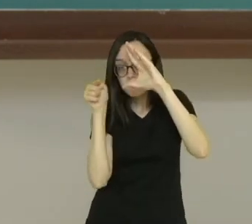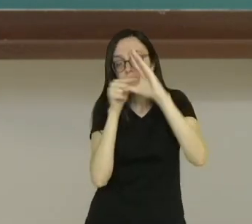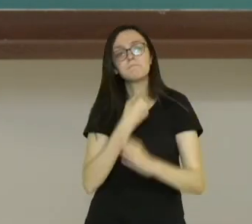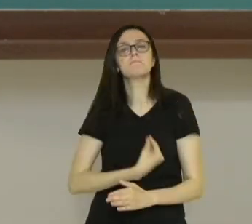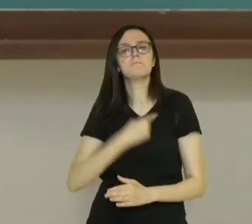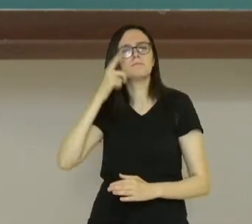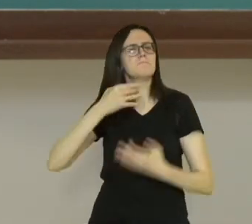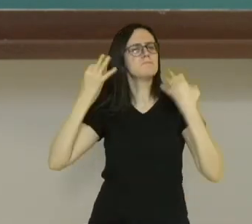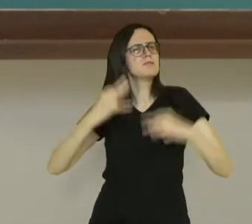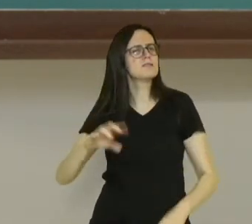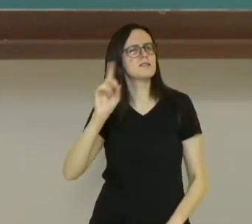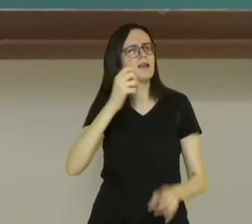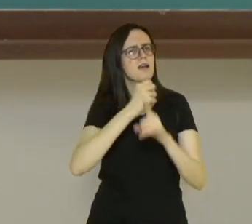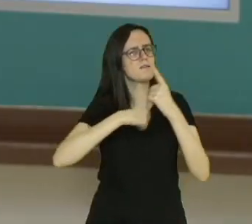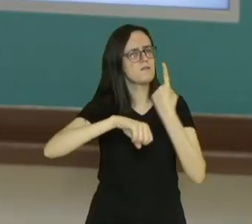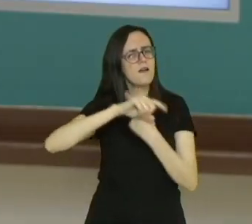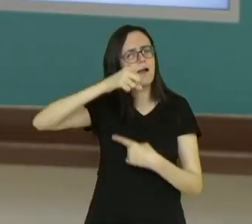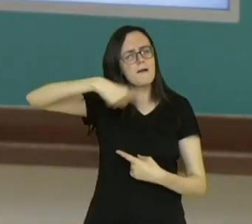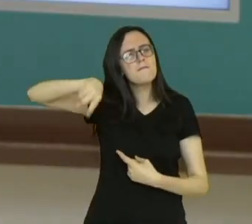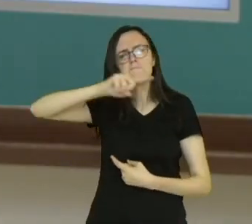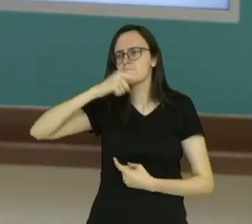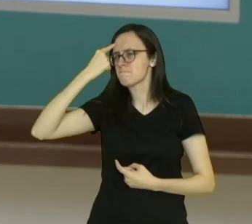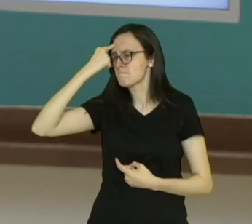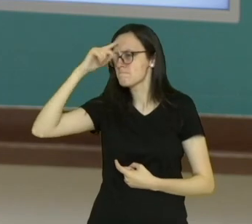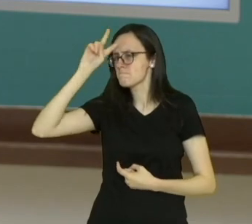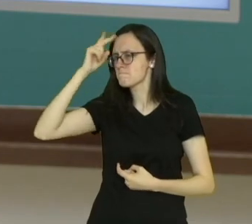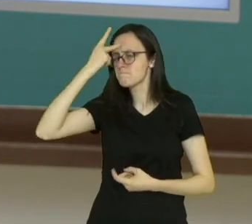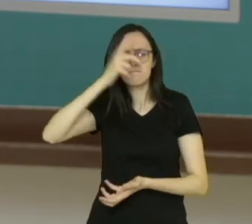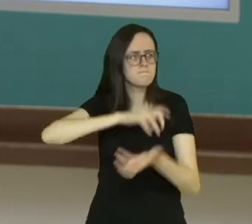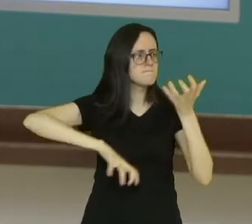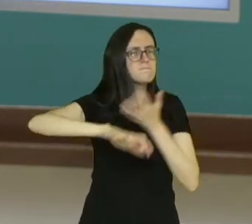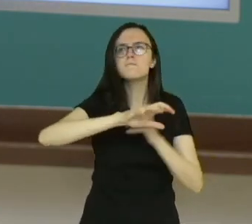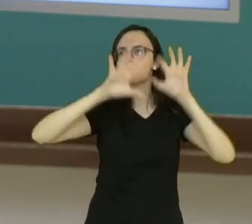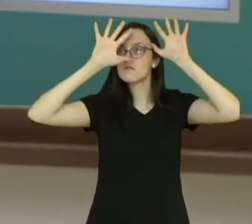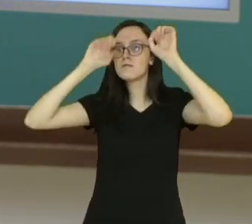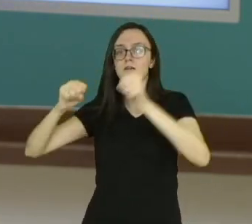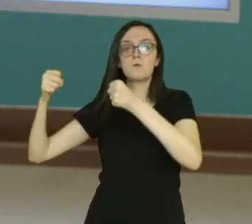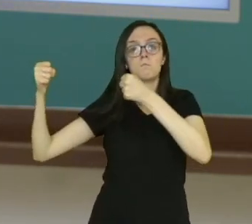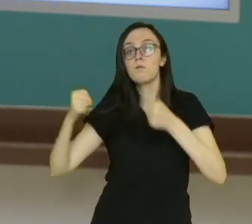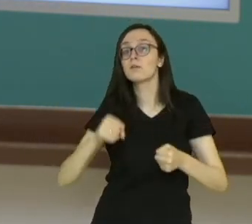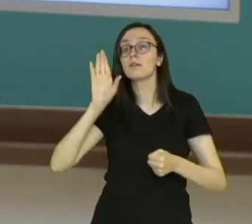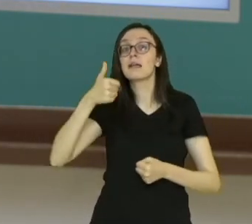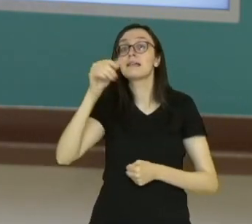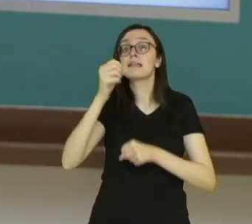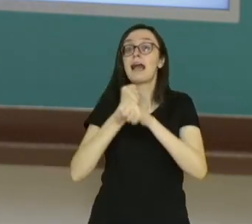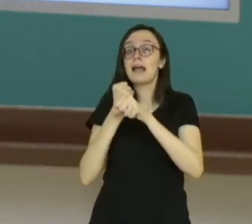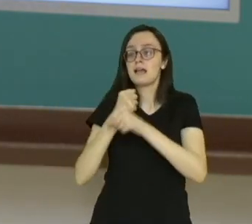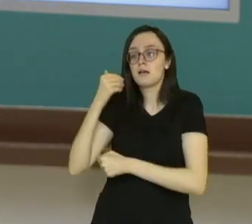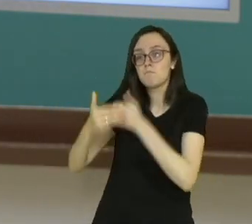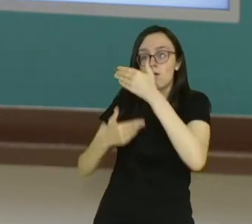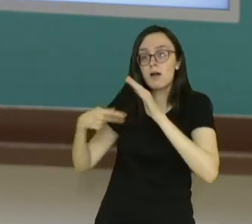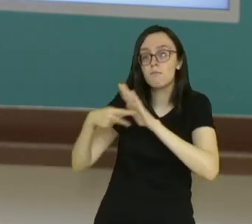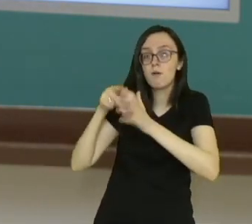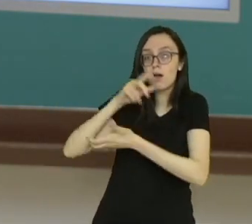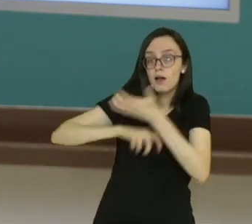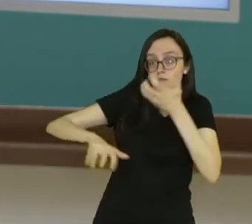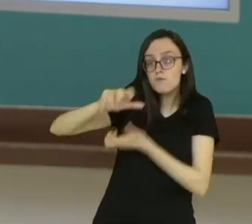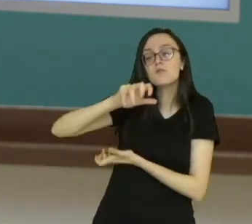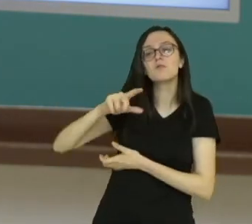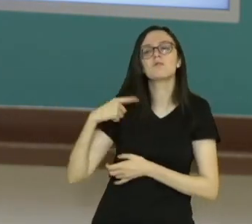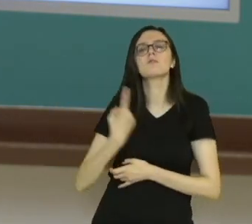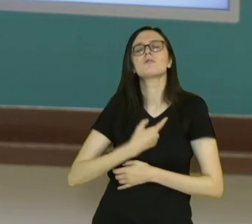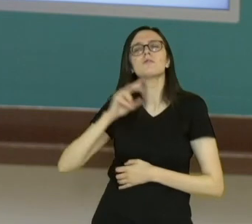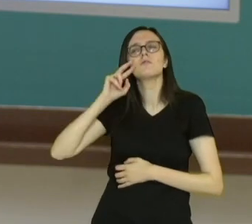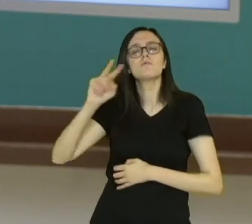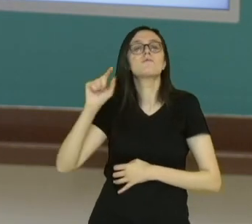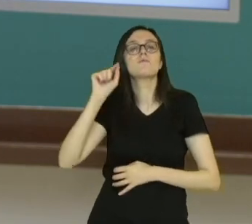numa injustiça social, vão se revoltar, tomar o poder. Ao longo de 10 anos de um processo revolucionário, a gente vai